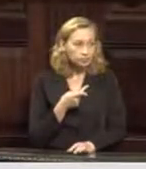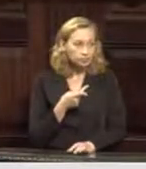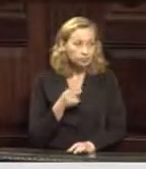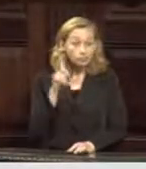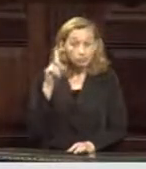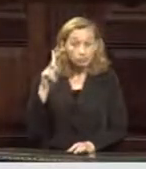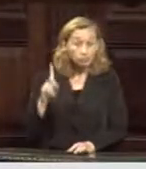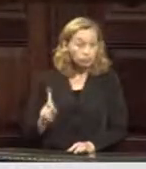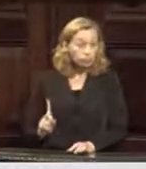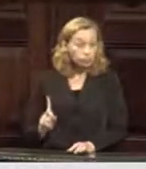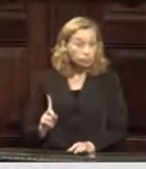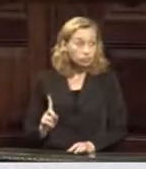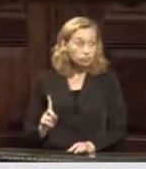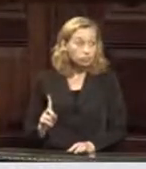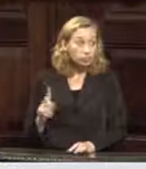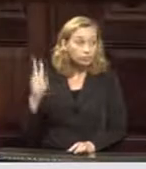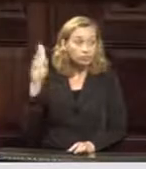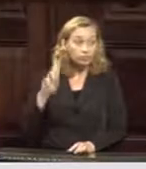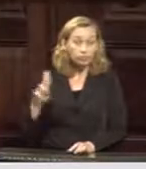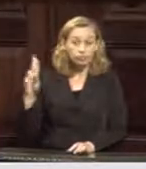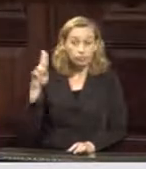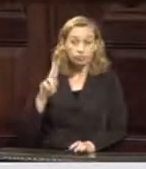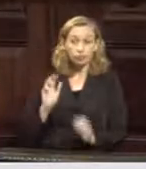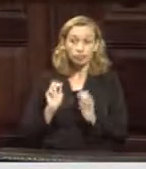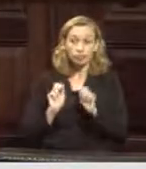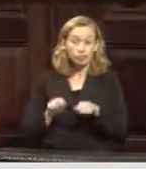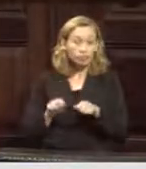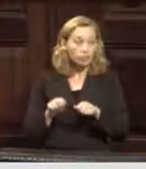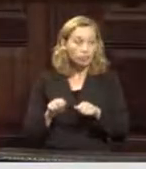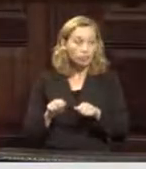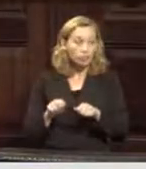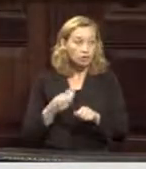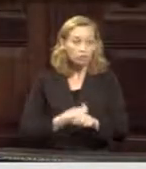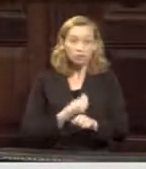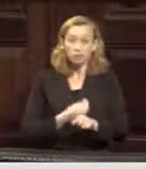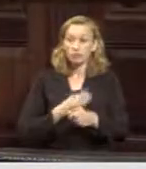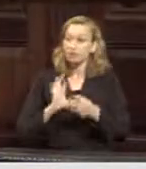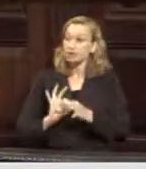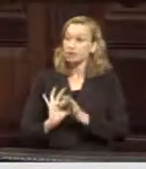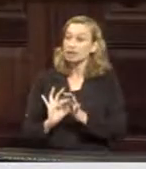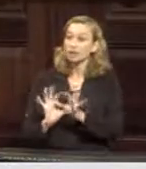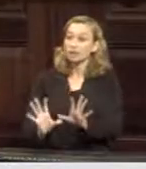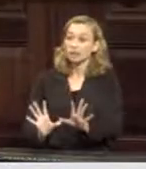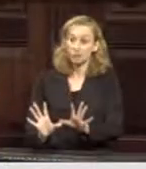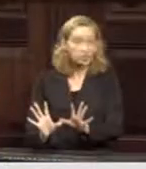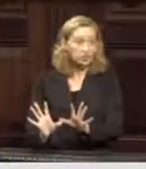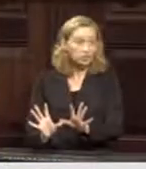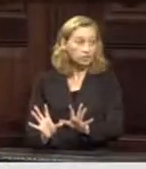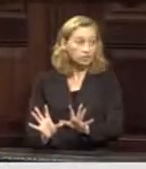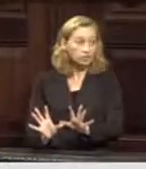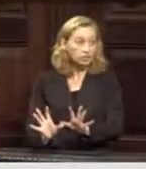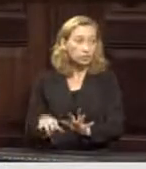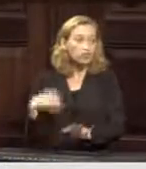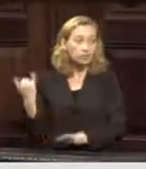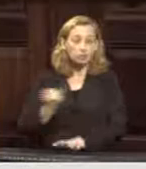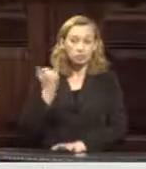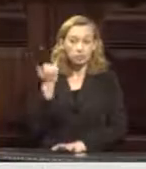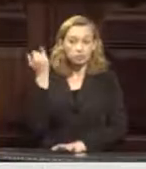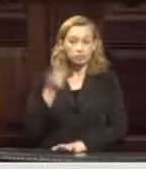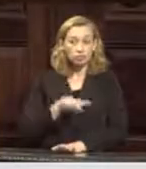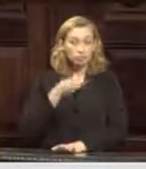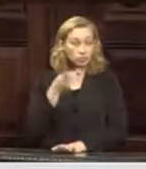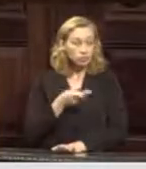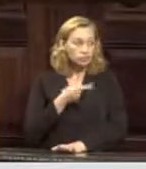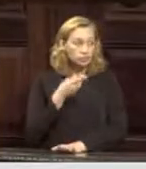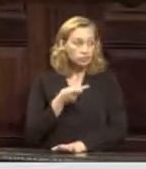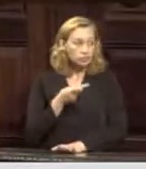da garantia de que as universidades possam gerir os seus recursos com a autonomia que lhes é garantida. É importante dizer,